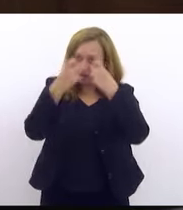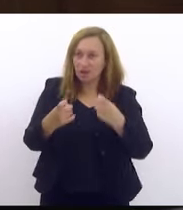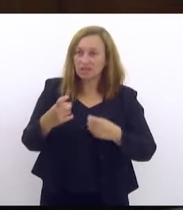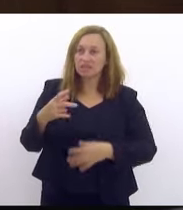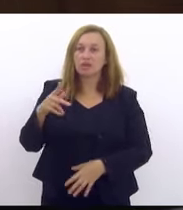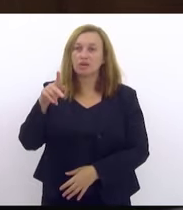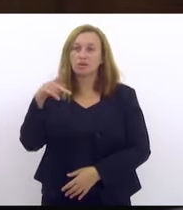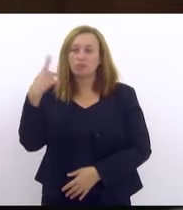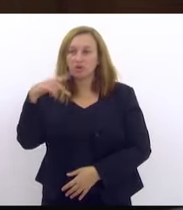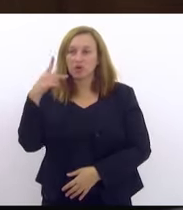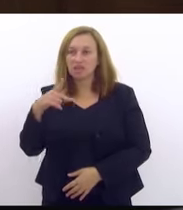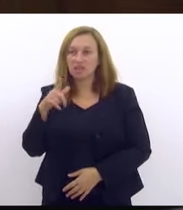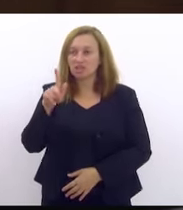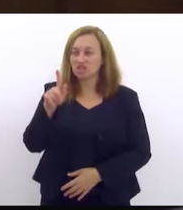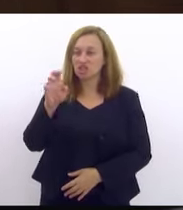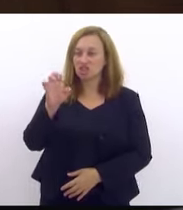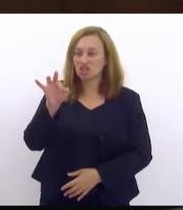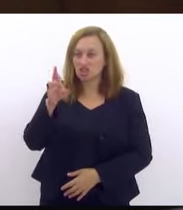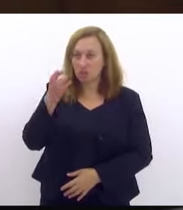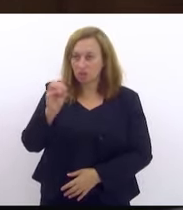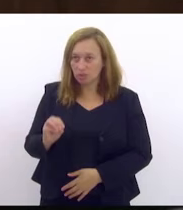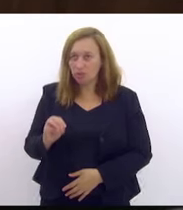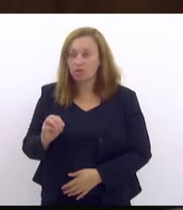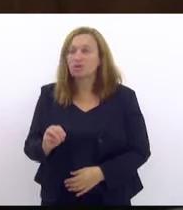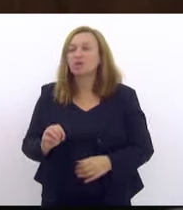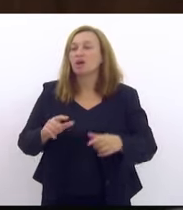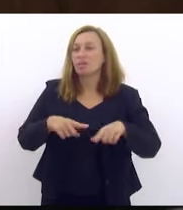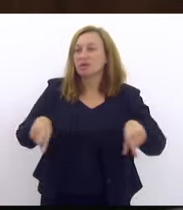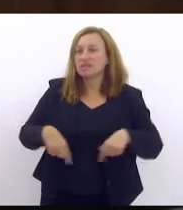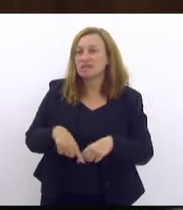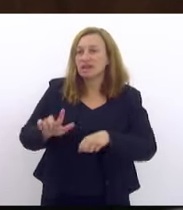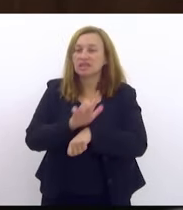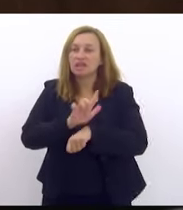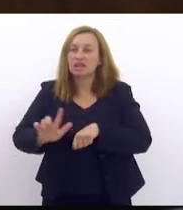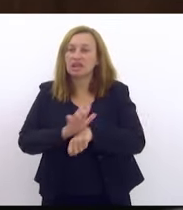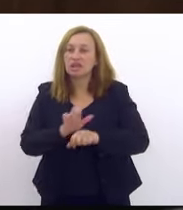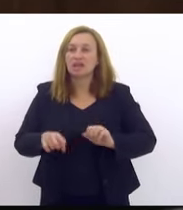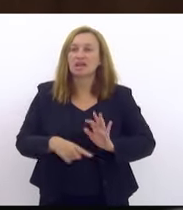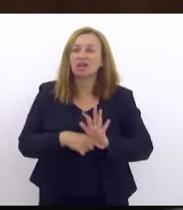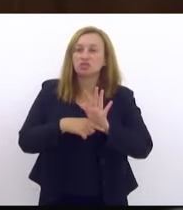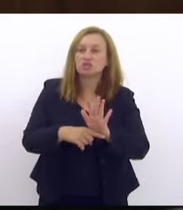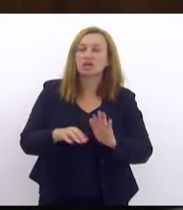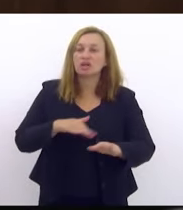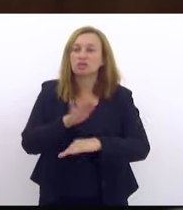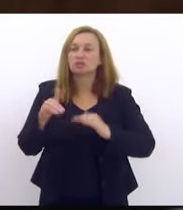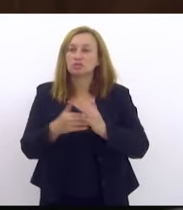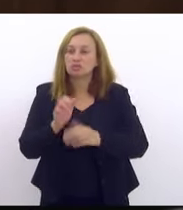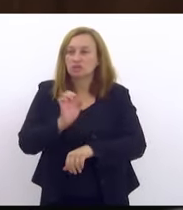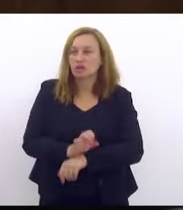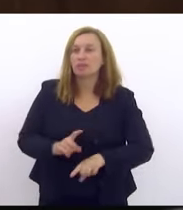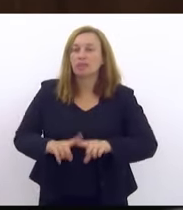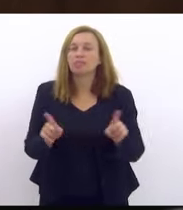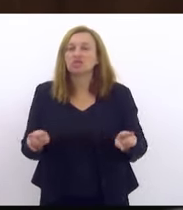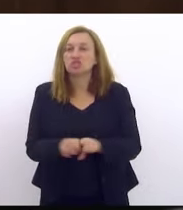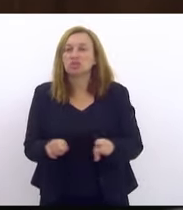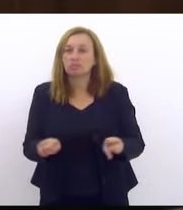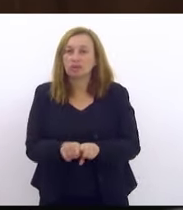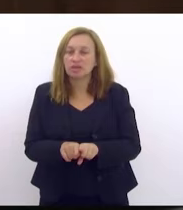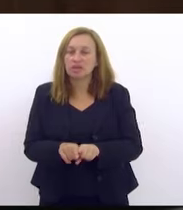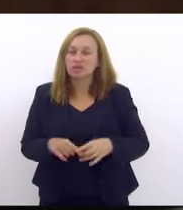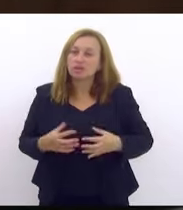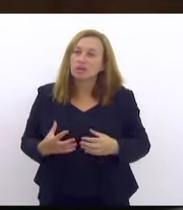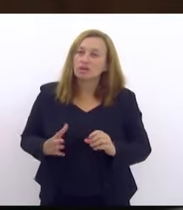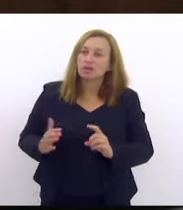sala Lilás que se presta ao serviço a toda a população do Estado, mas também que tem ali o acolhimento